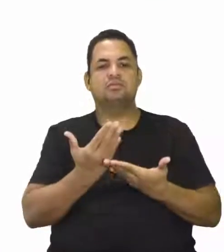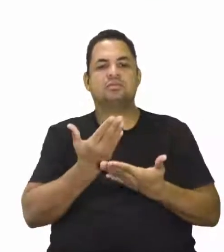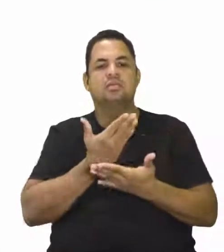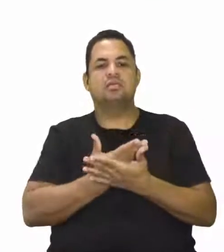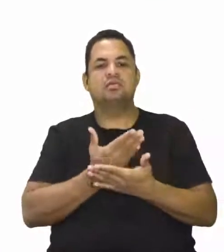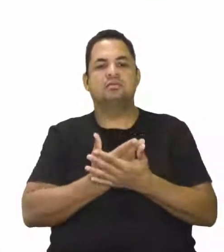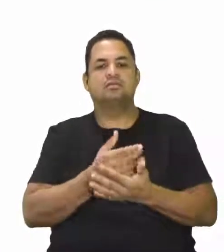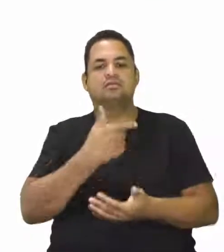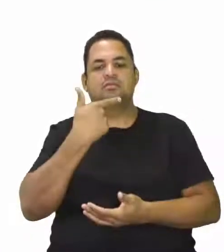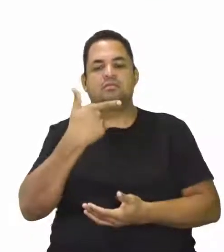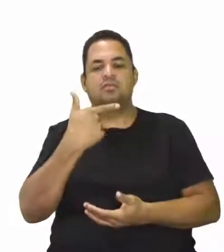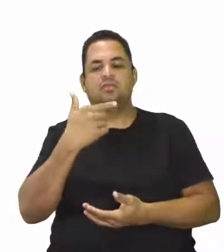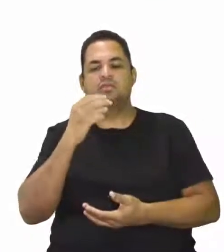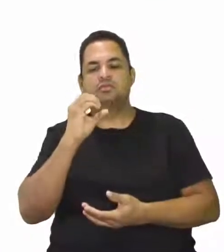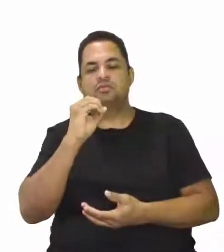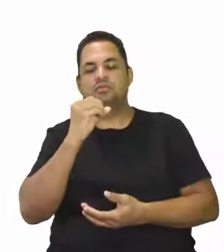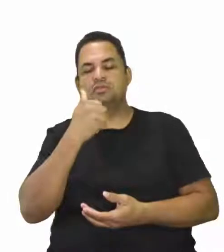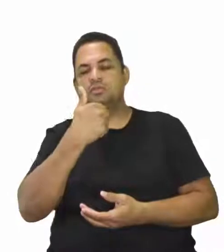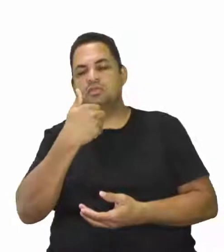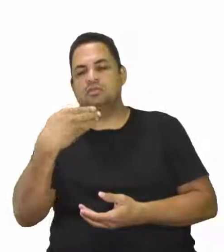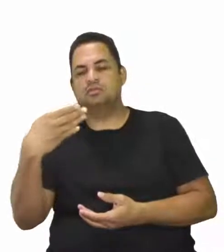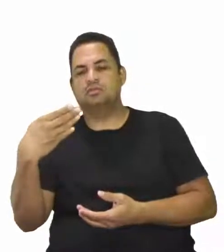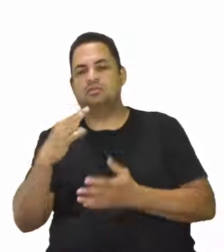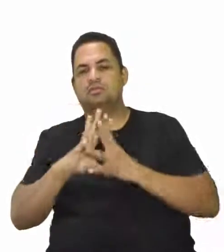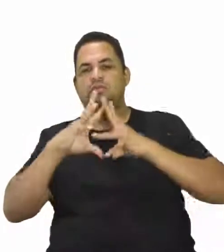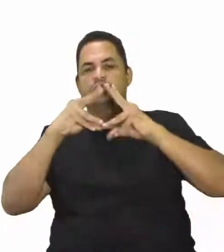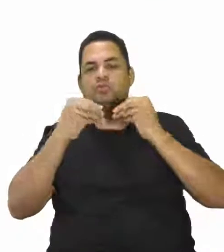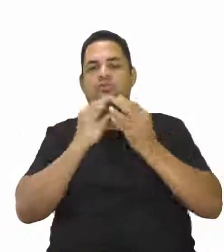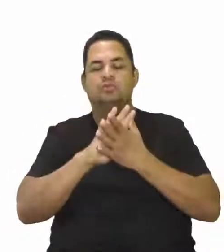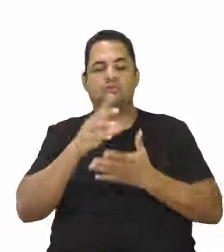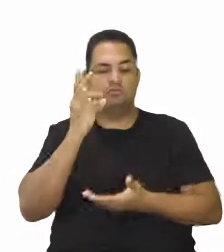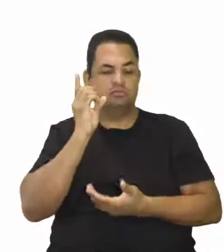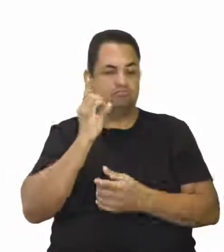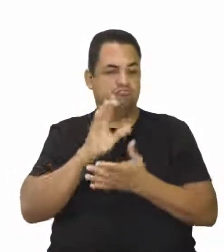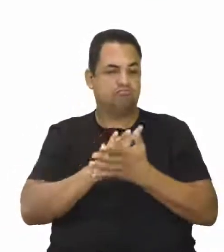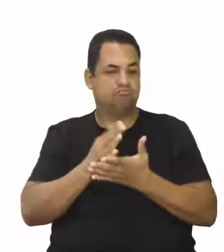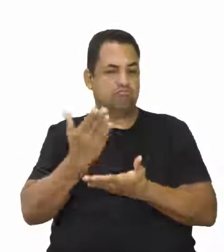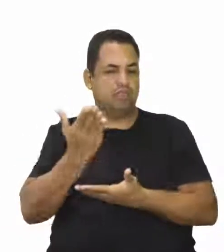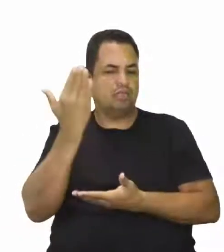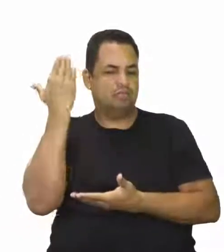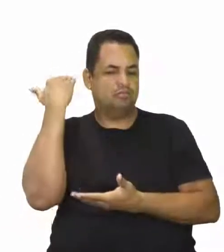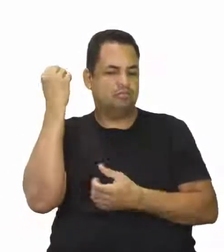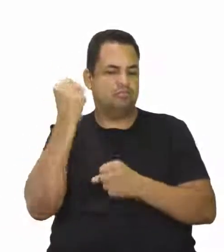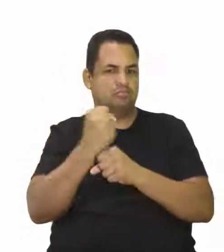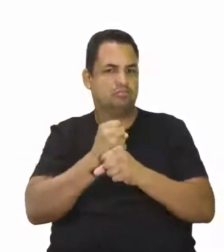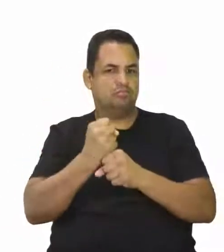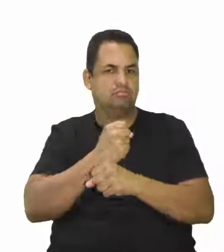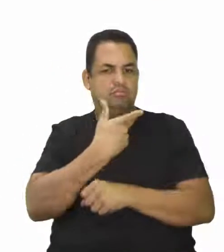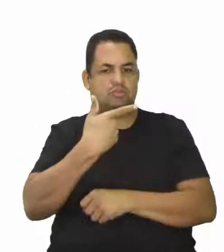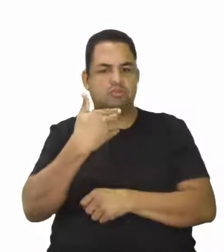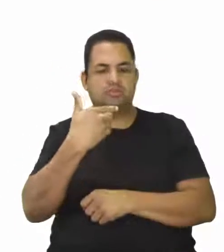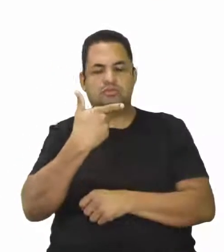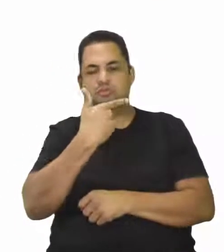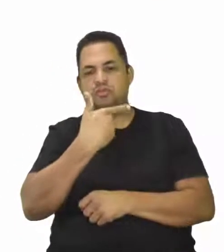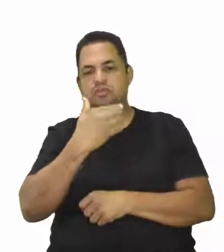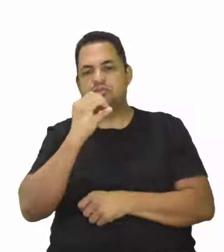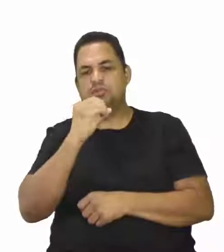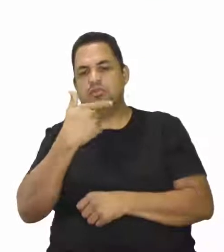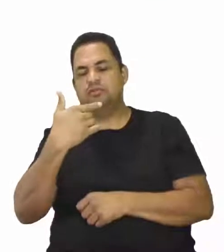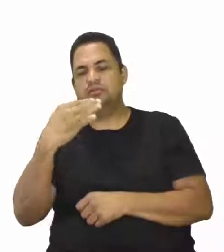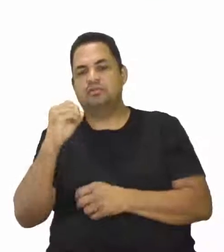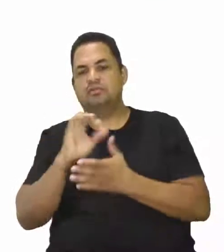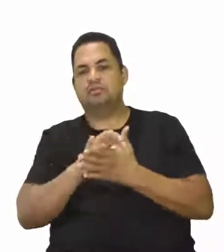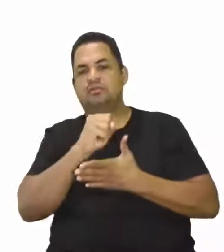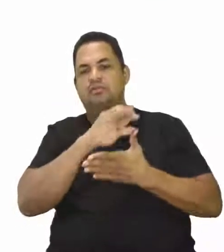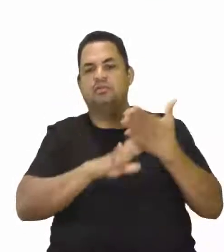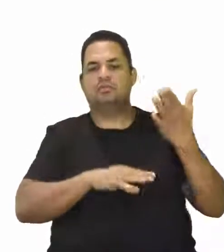desde 2014, todos os anos, até o ano passado, até o ano de 2020, nós tivemos questões de